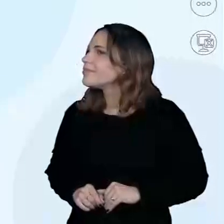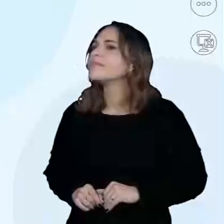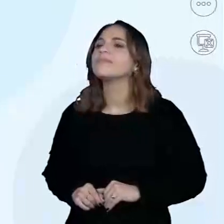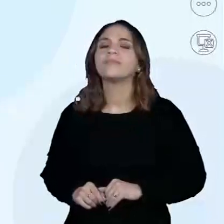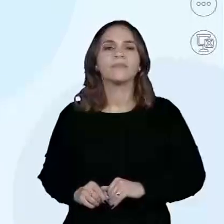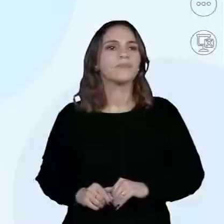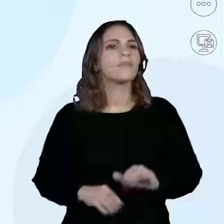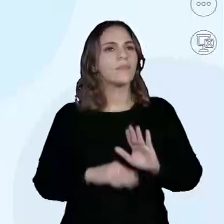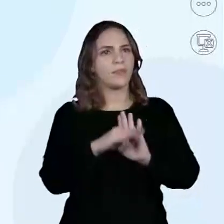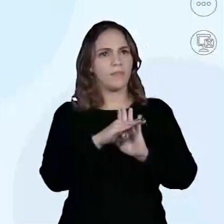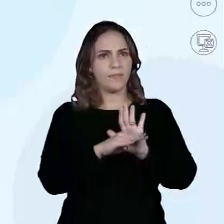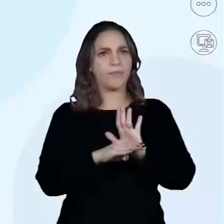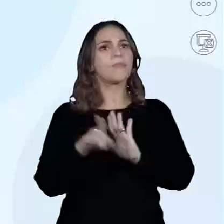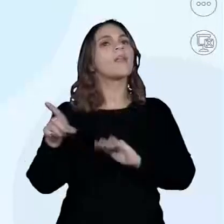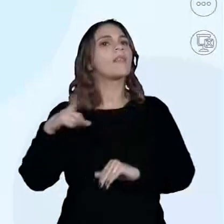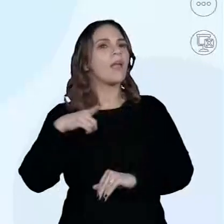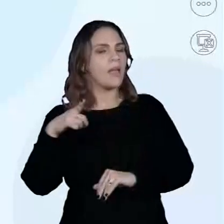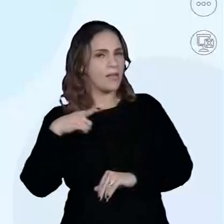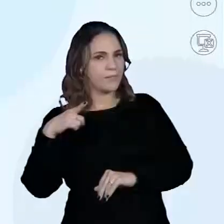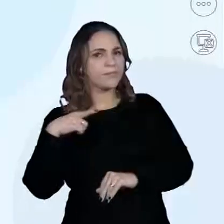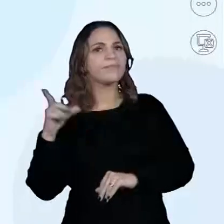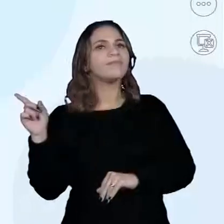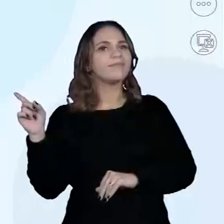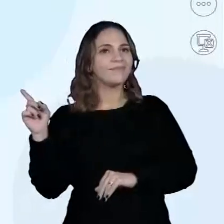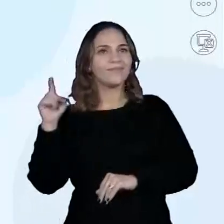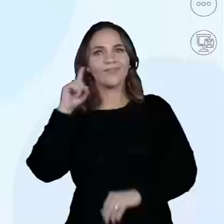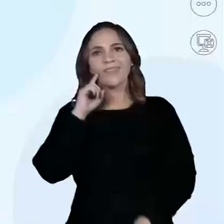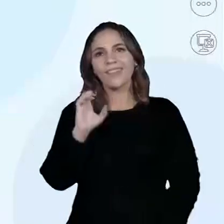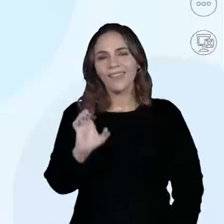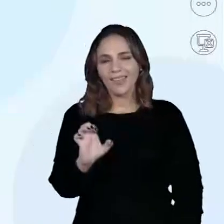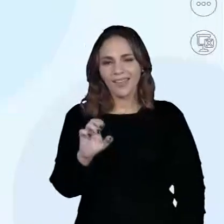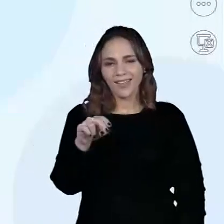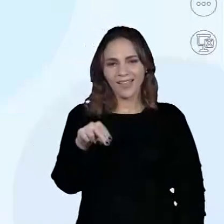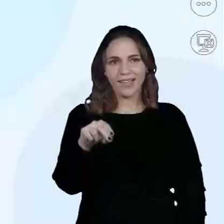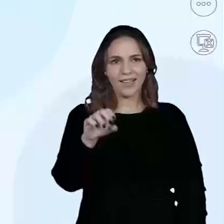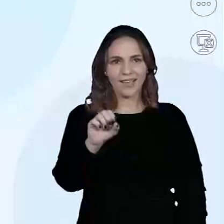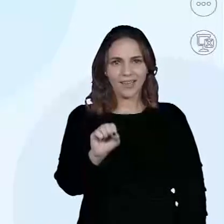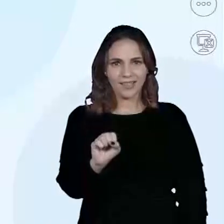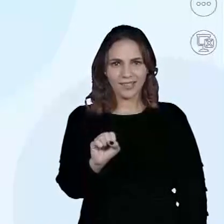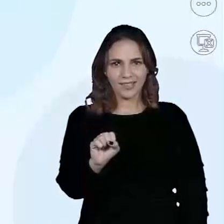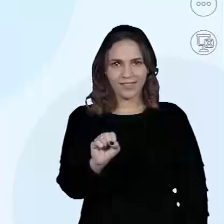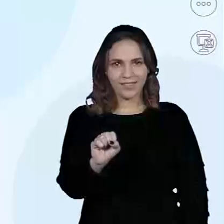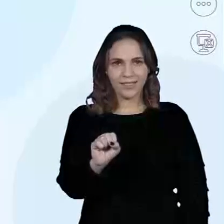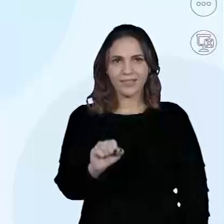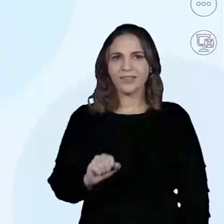lista e eu tenho aqui, ó, opa, NS, aqui, ó.